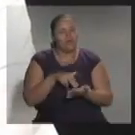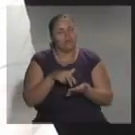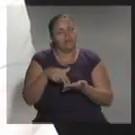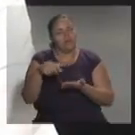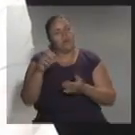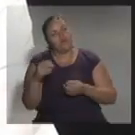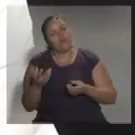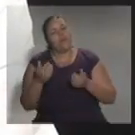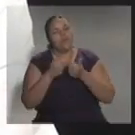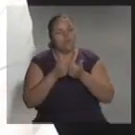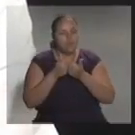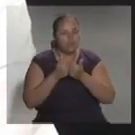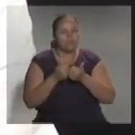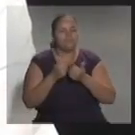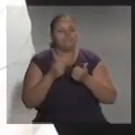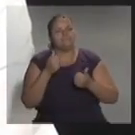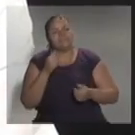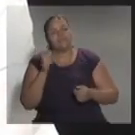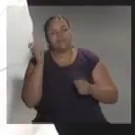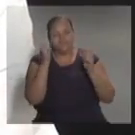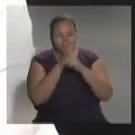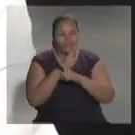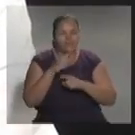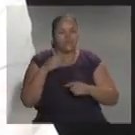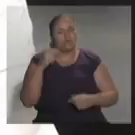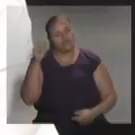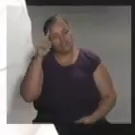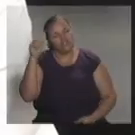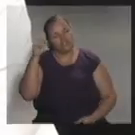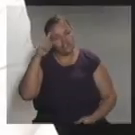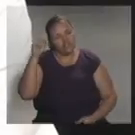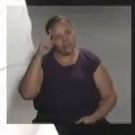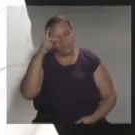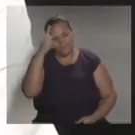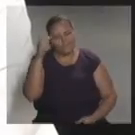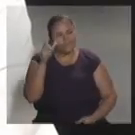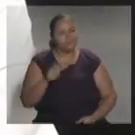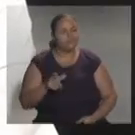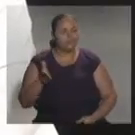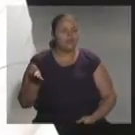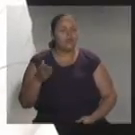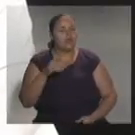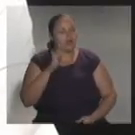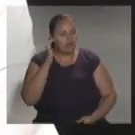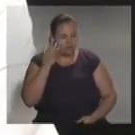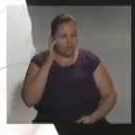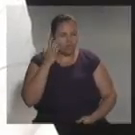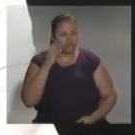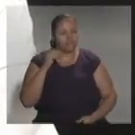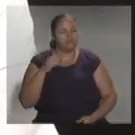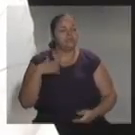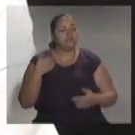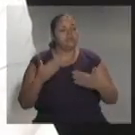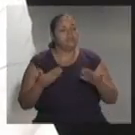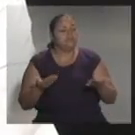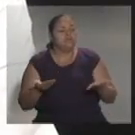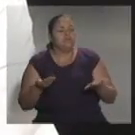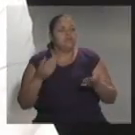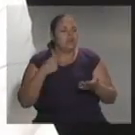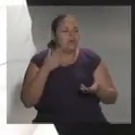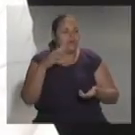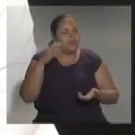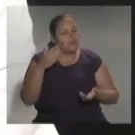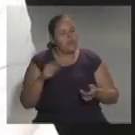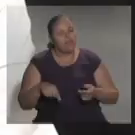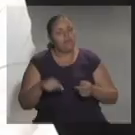transporte público. É muito complicado o dia a dia, a rotina dessas pessoas, né? Sem dúvida. O senhor acha que